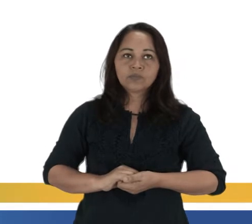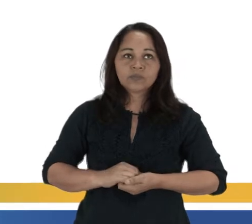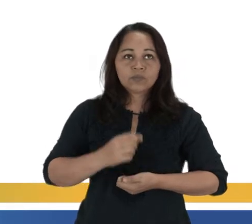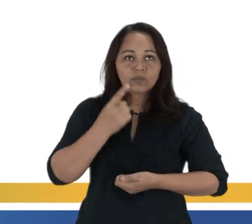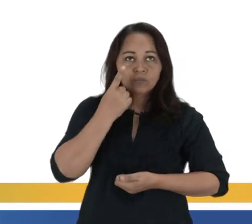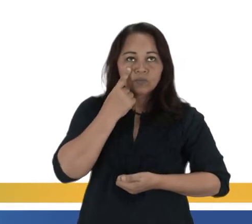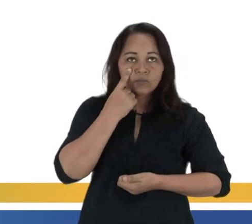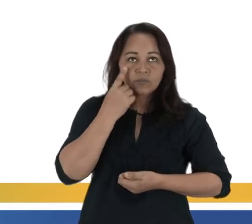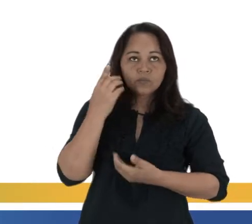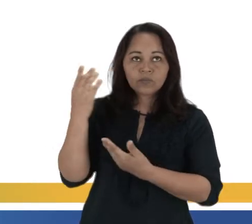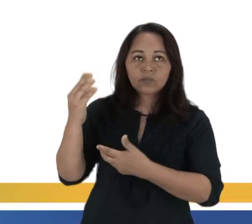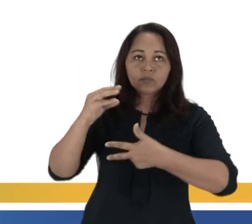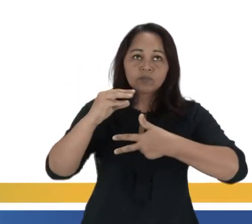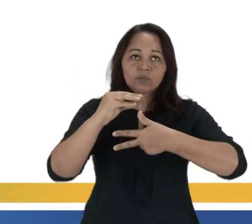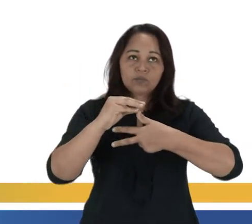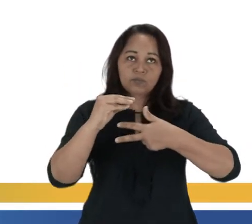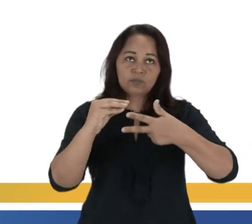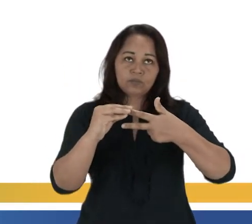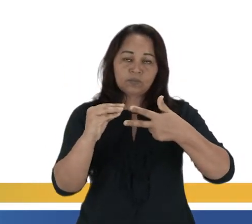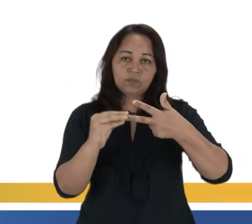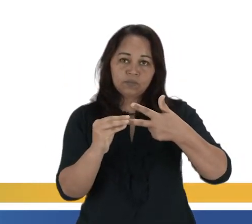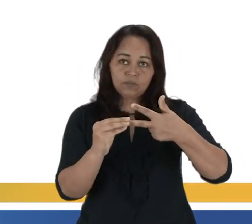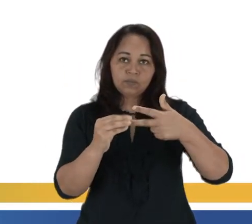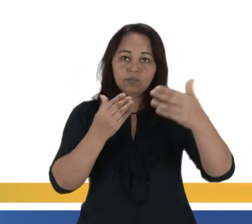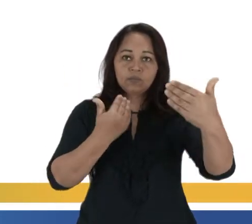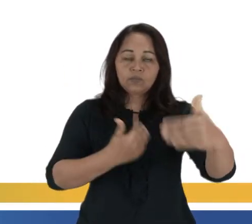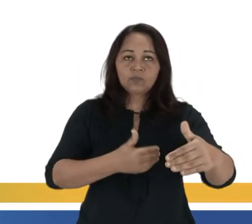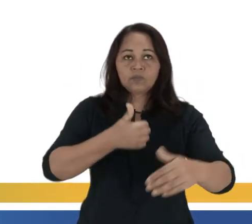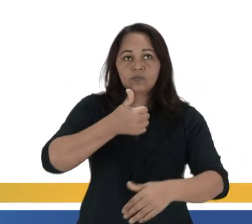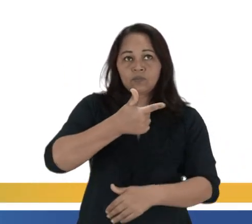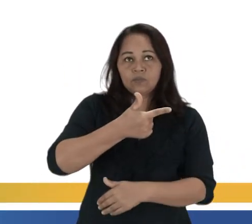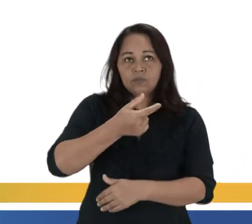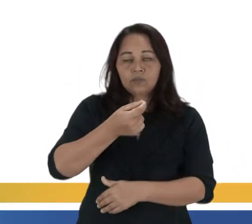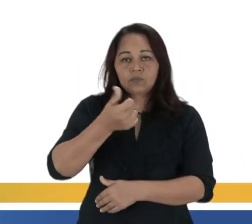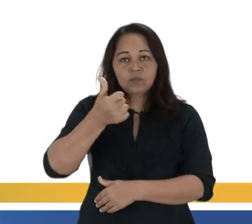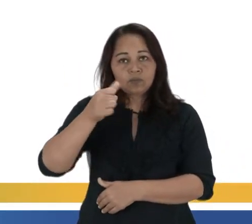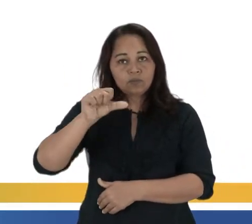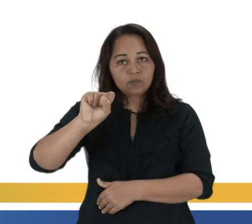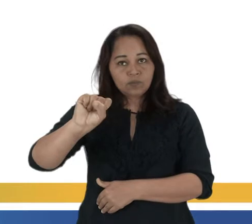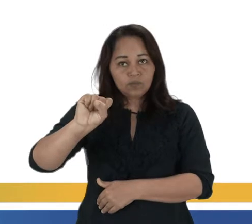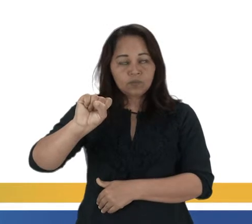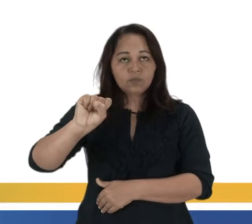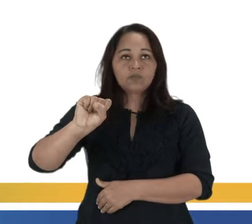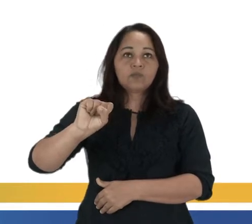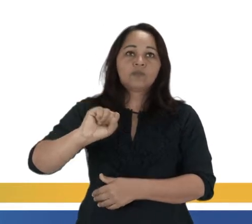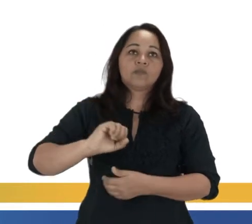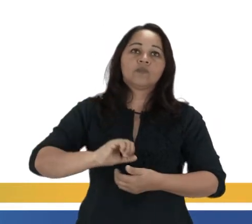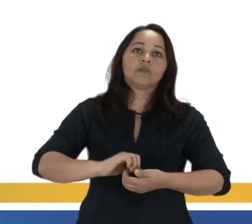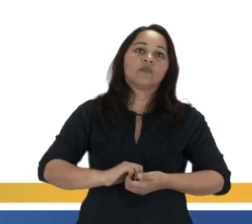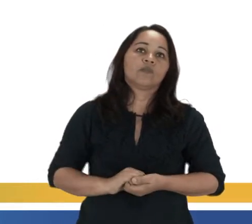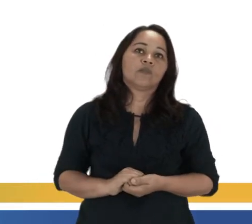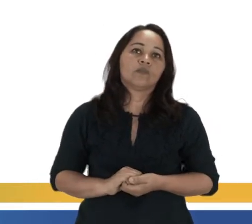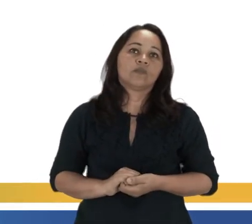Olha só, nosso exercitando de hoje é uma questão do Enem, aplicada em